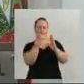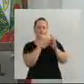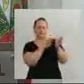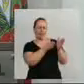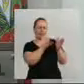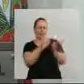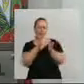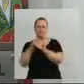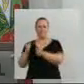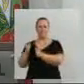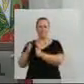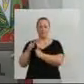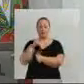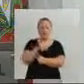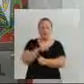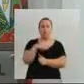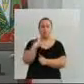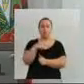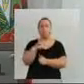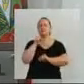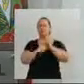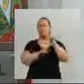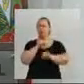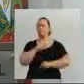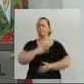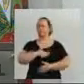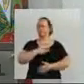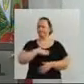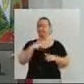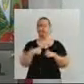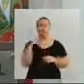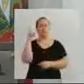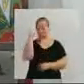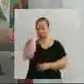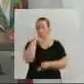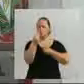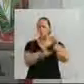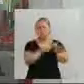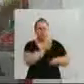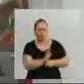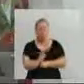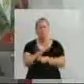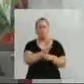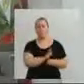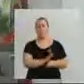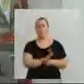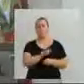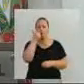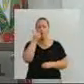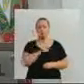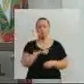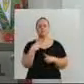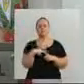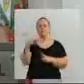a intervenção o método mais doloroso da ação do poder público em poder atender as